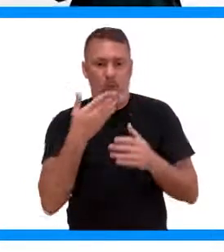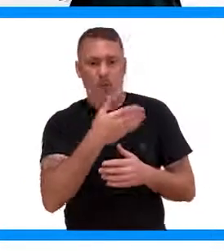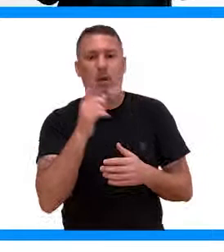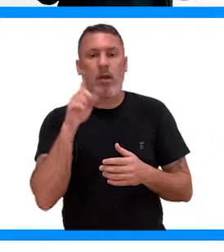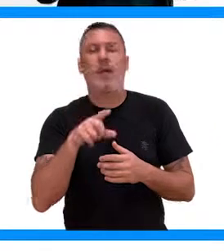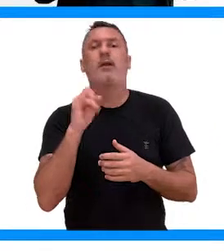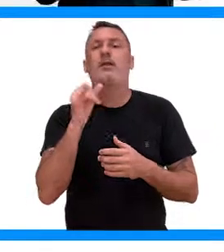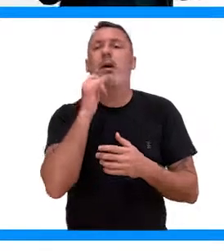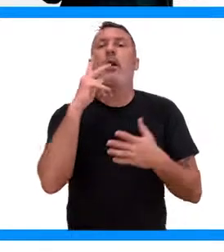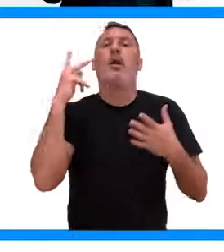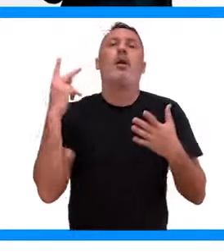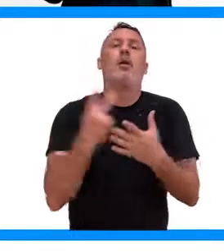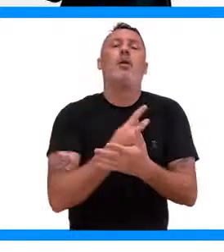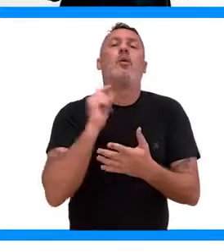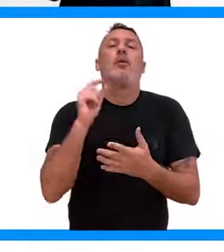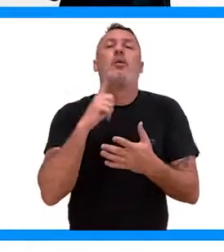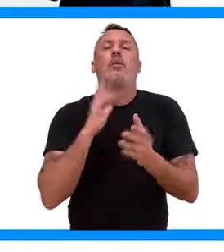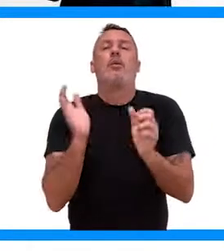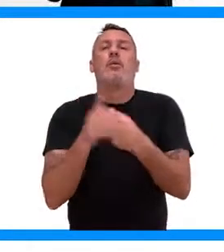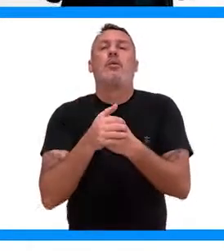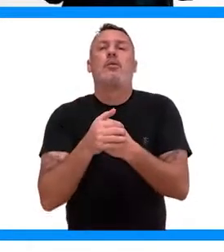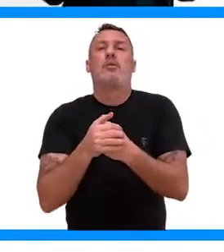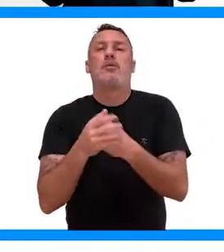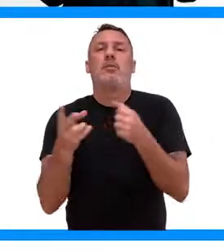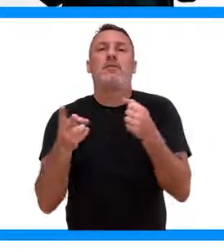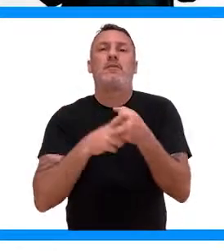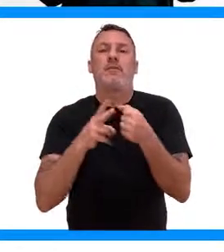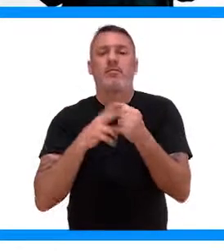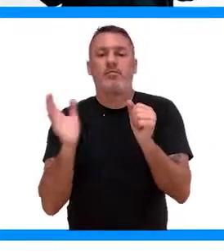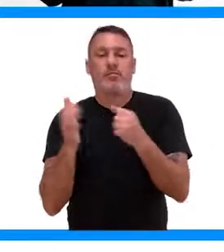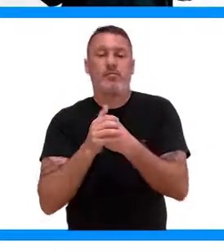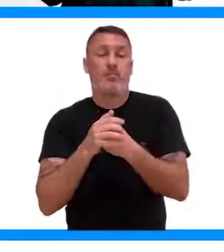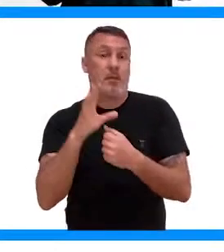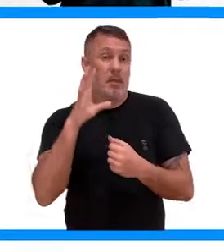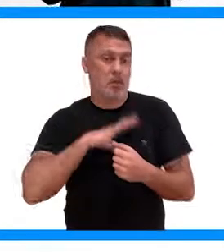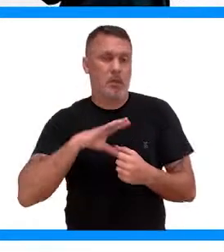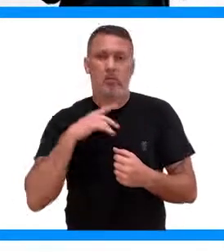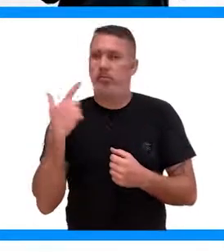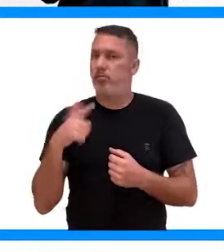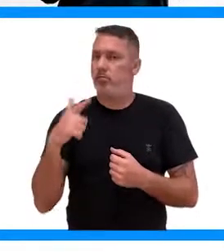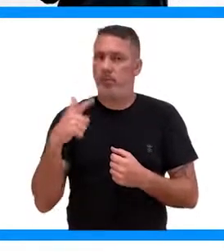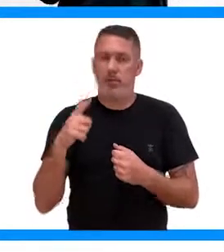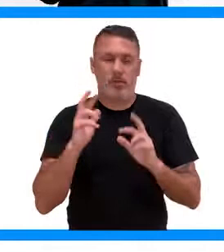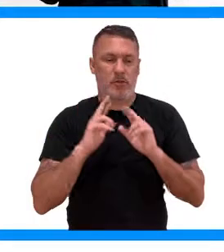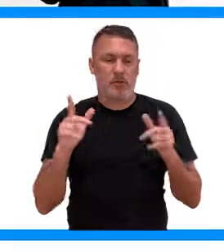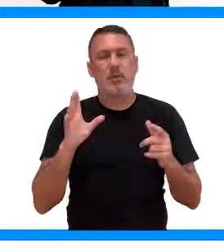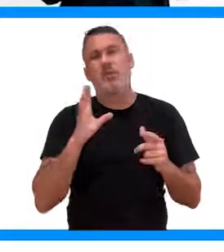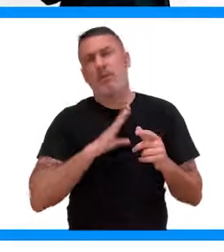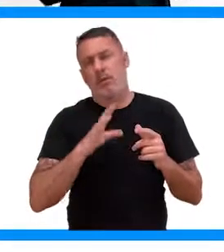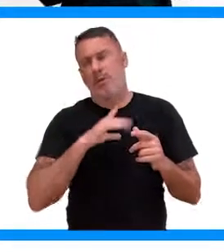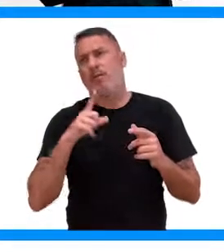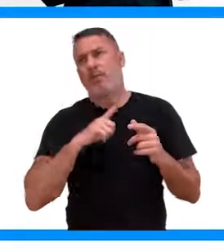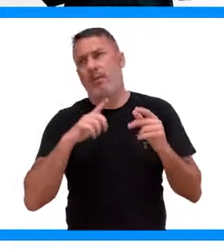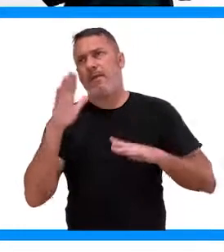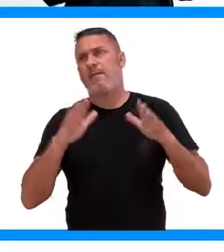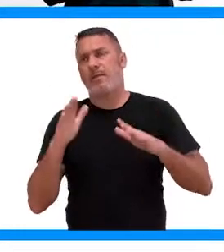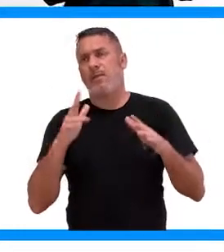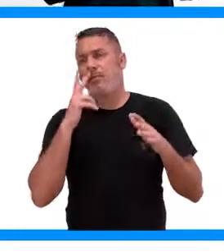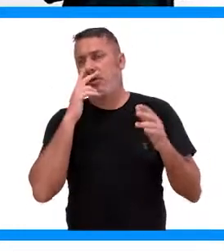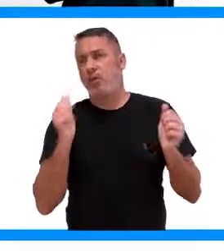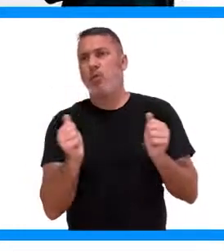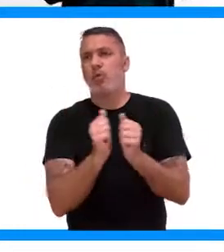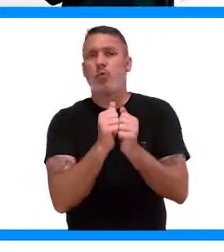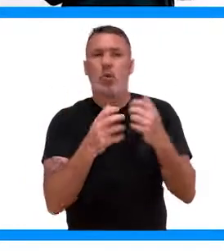para isso, é quando há um verbo junto com dois complementos. Em português isso não acontece. Em português a gente pode